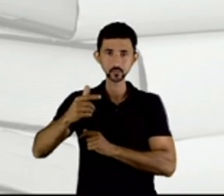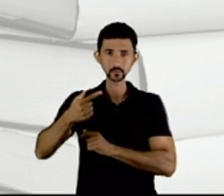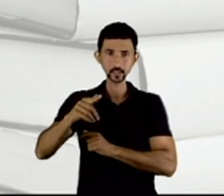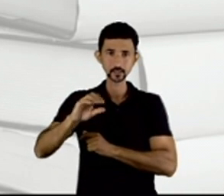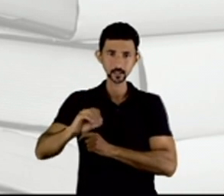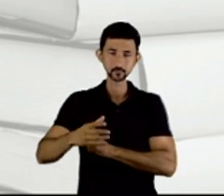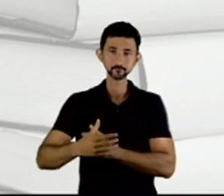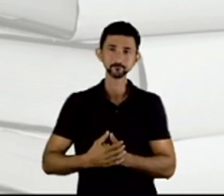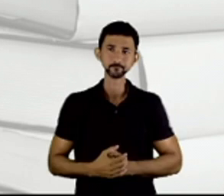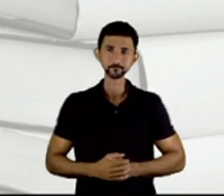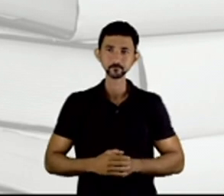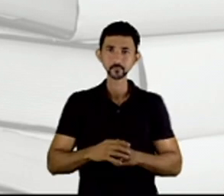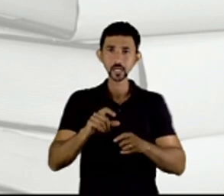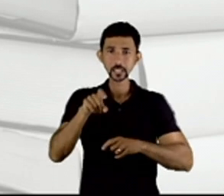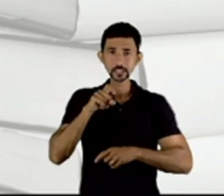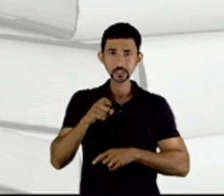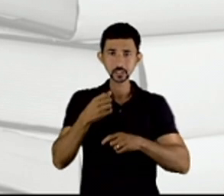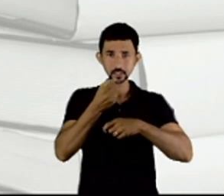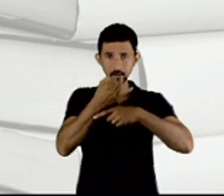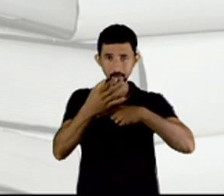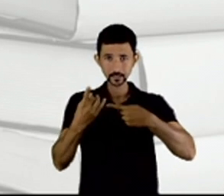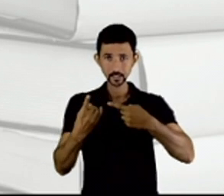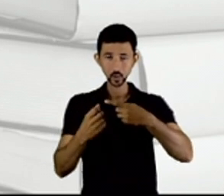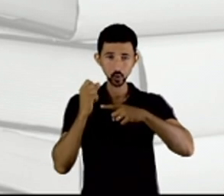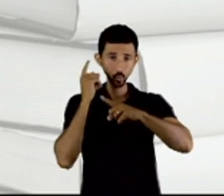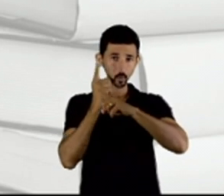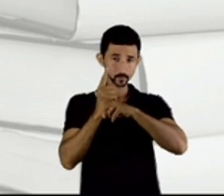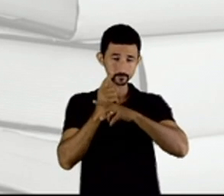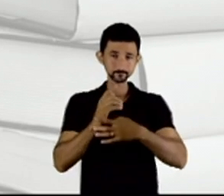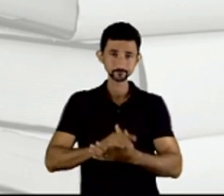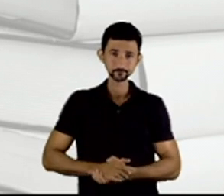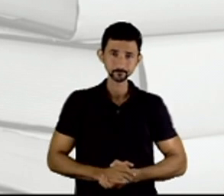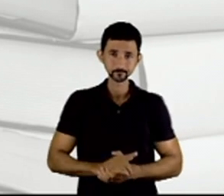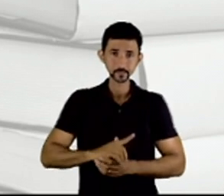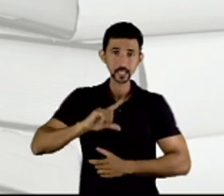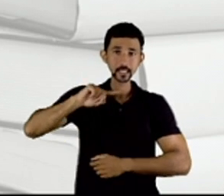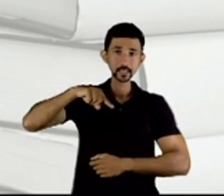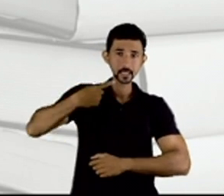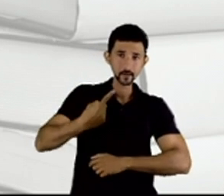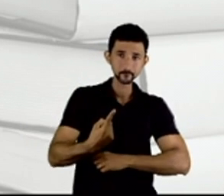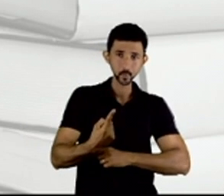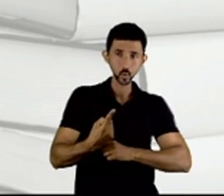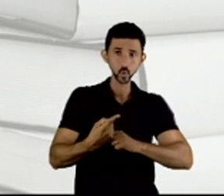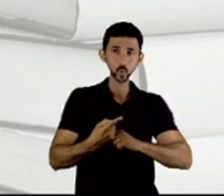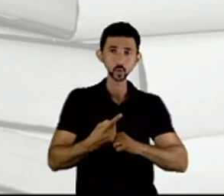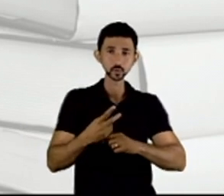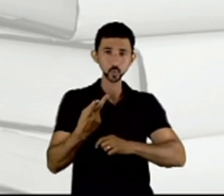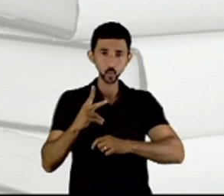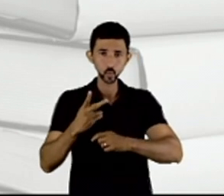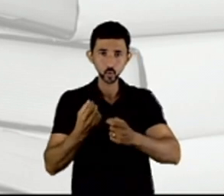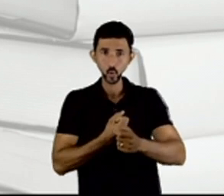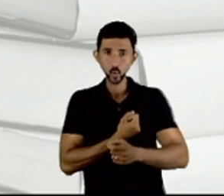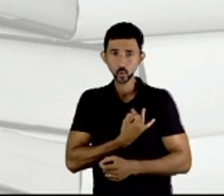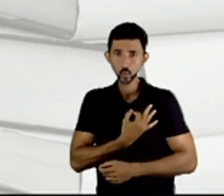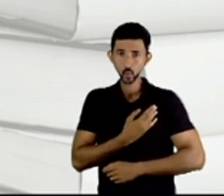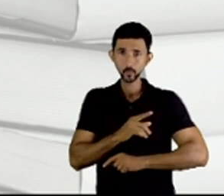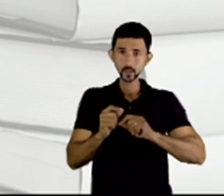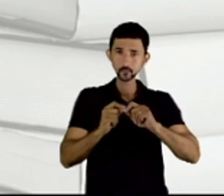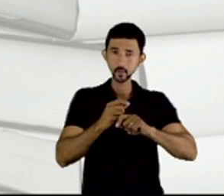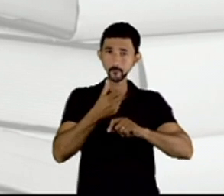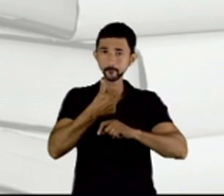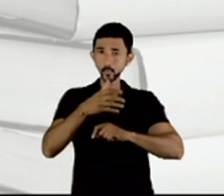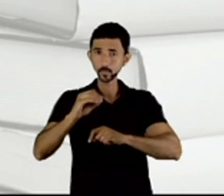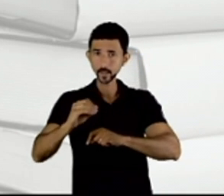5,670707, em que x é a fração que queremos encontrar. Em seguida, multiplicamos os dois membros dessa equação por